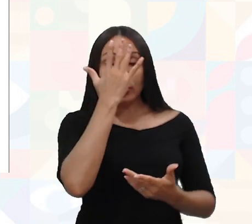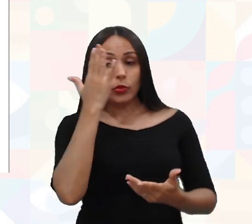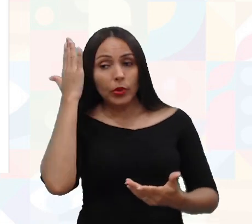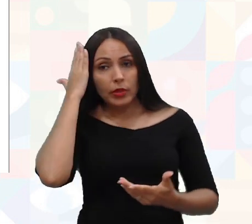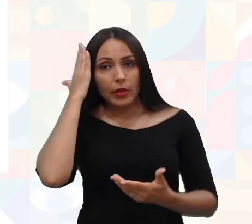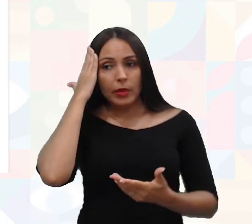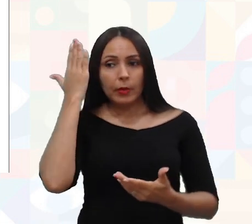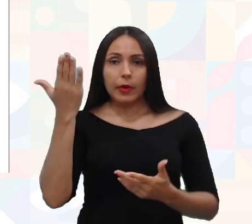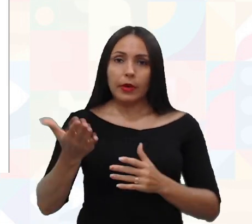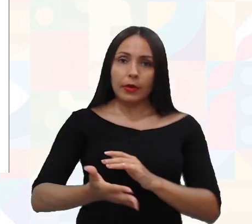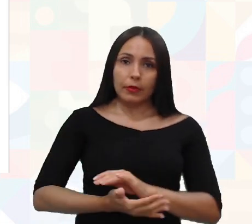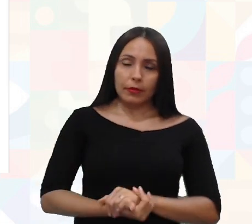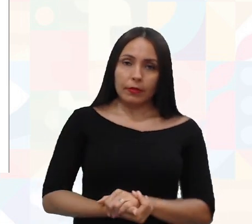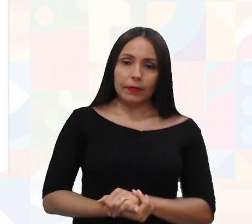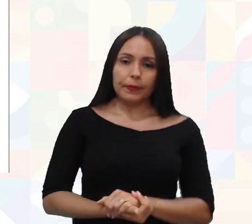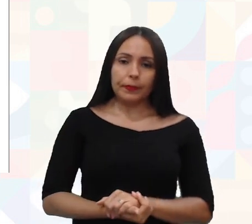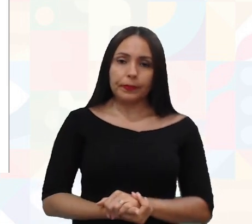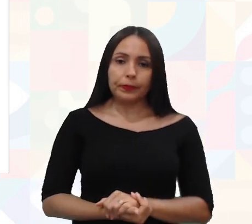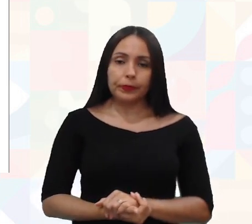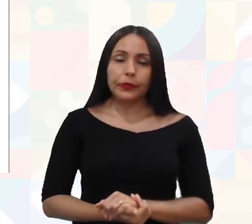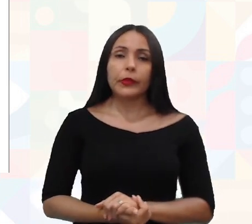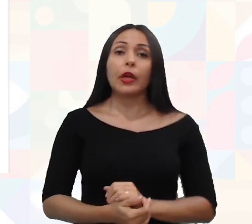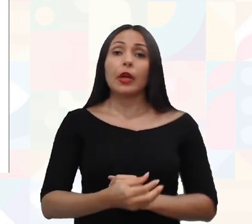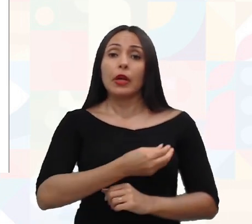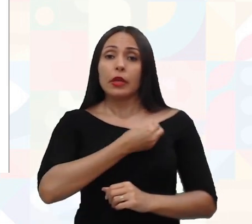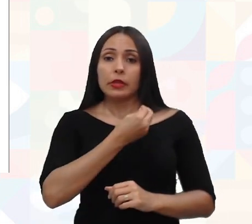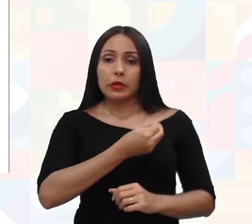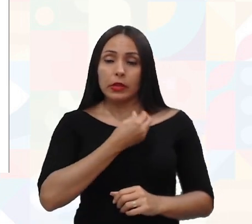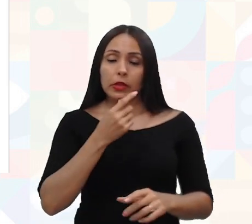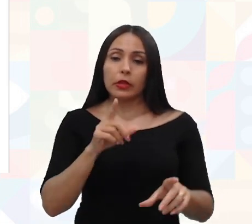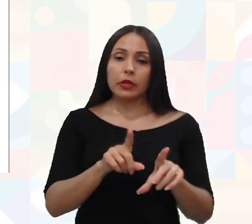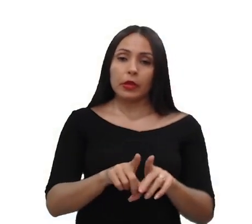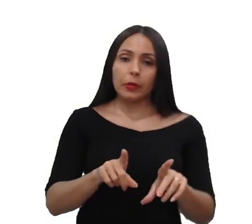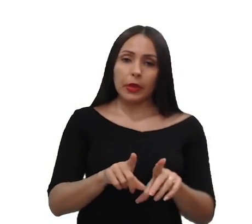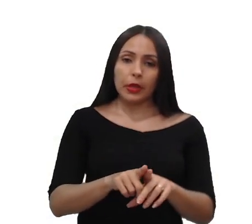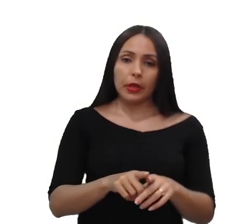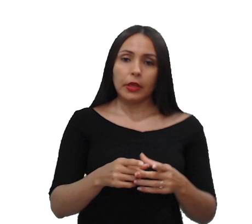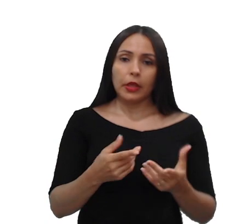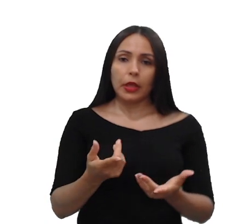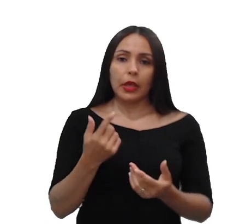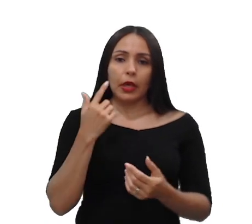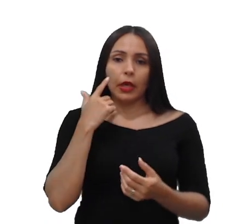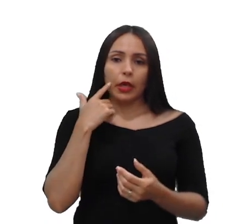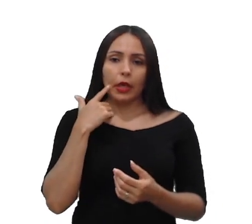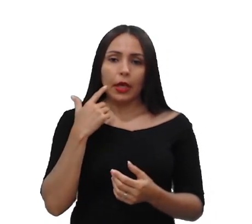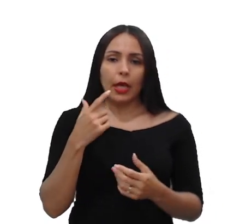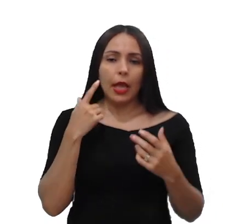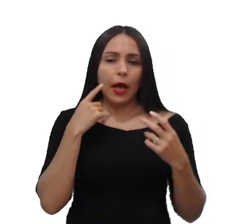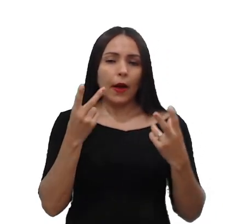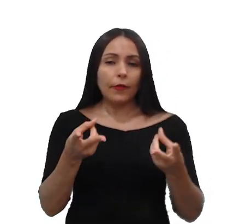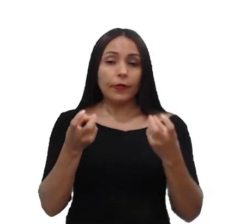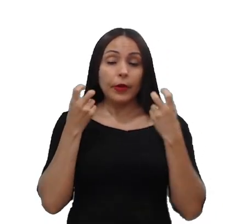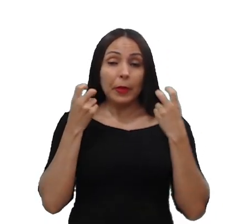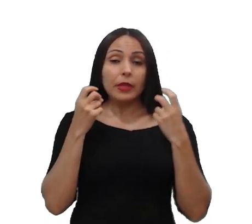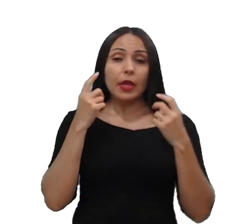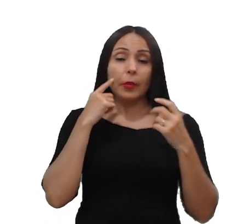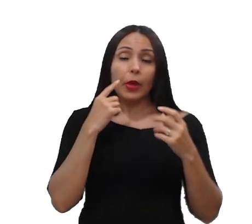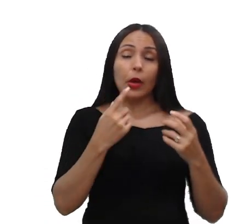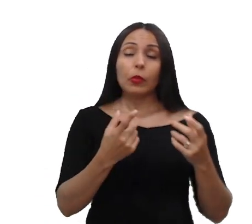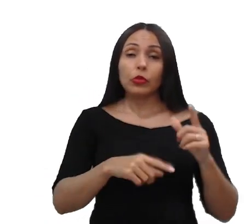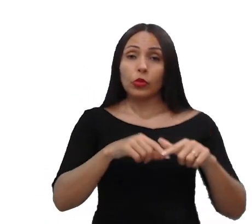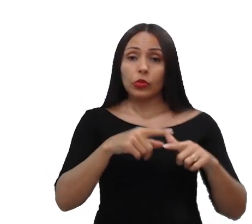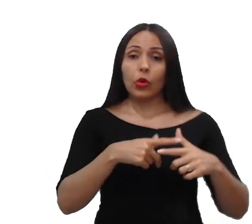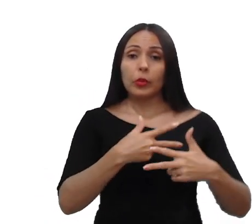interpretação. Existe também na Gestalt, né, ela afirma que percebemos os